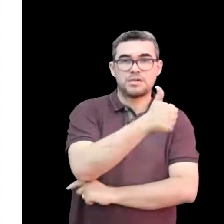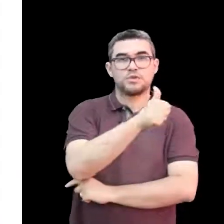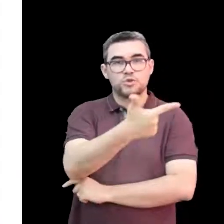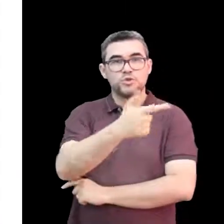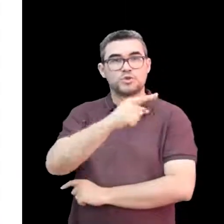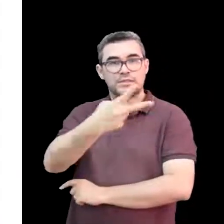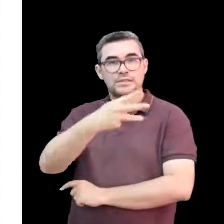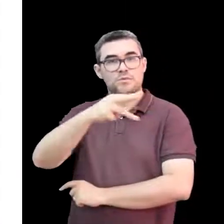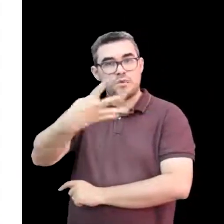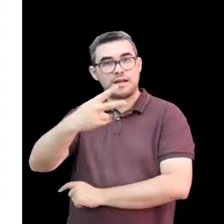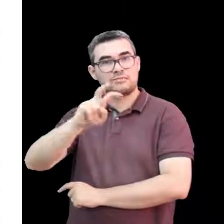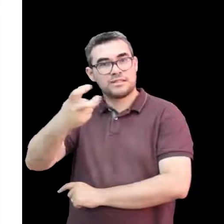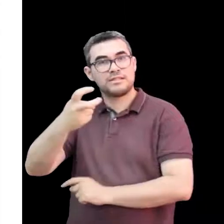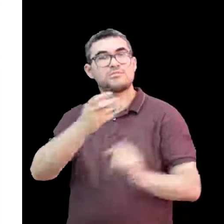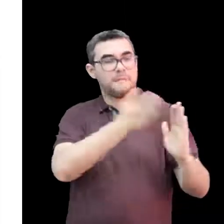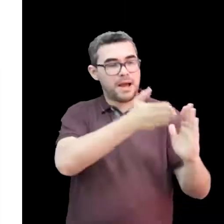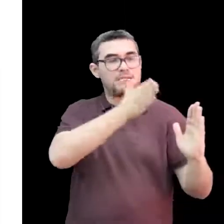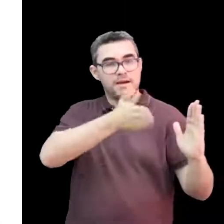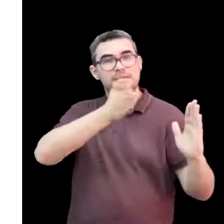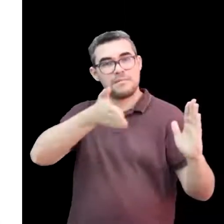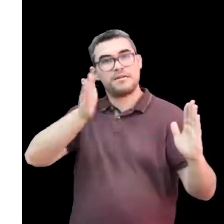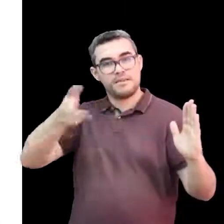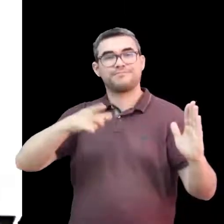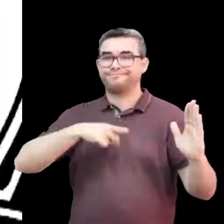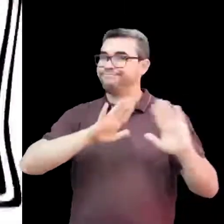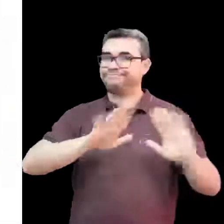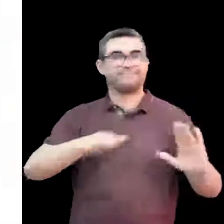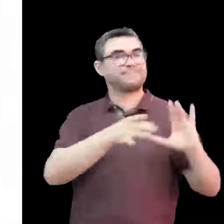outro em cadeia.